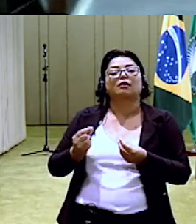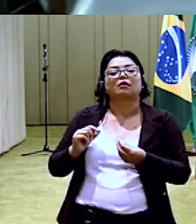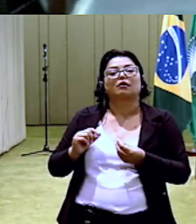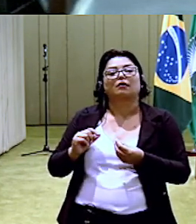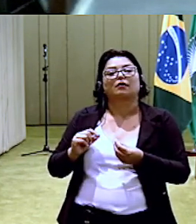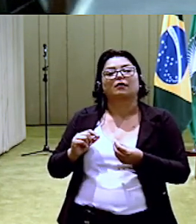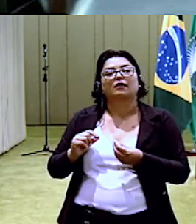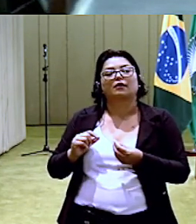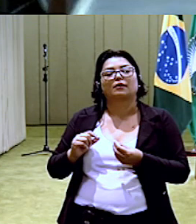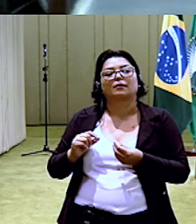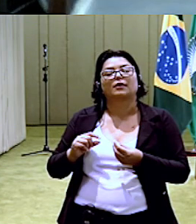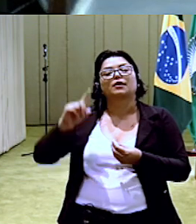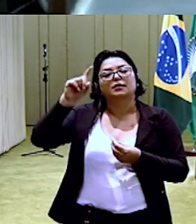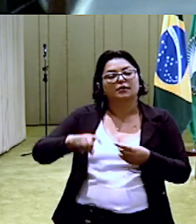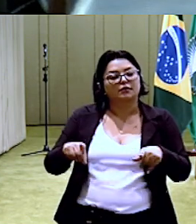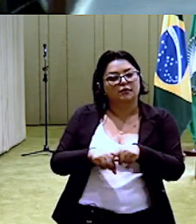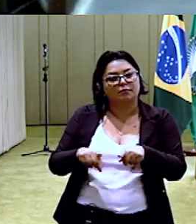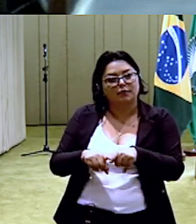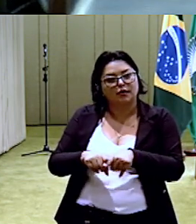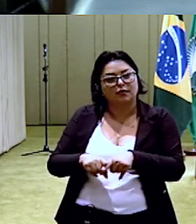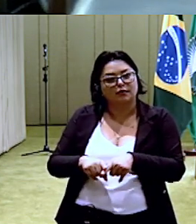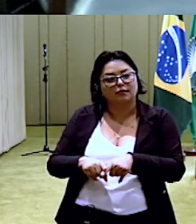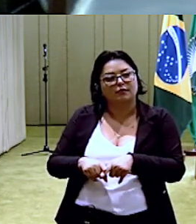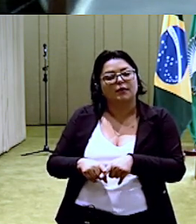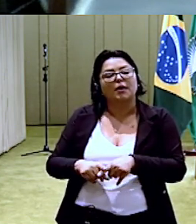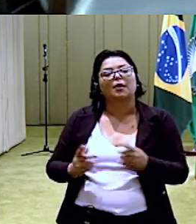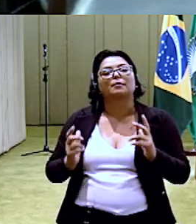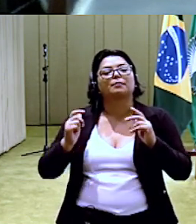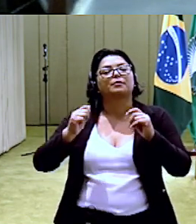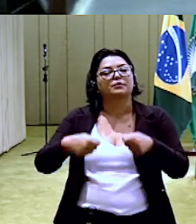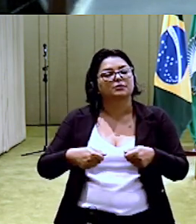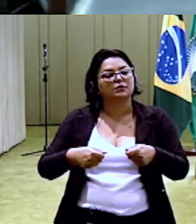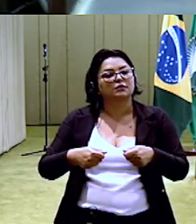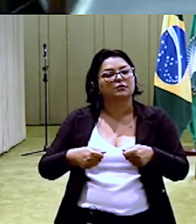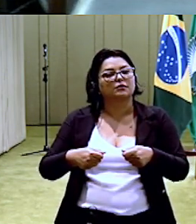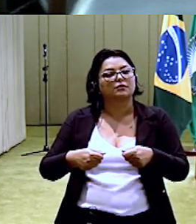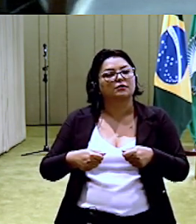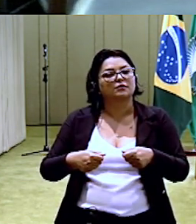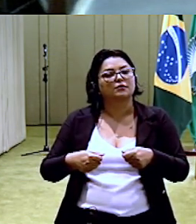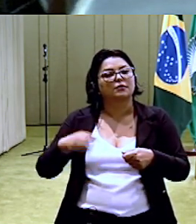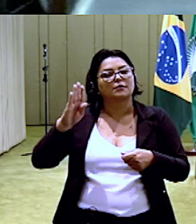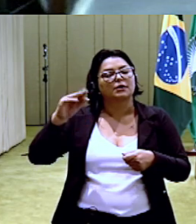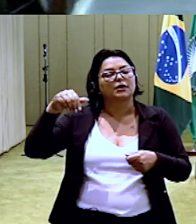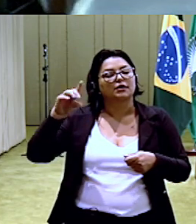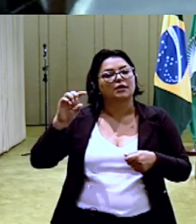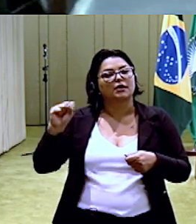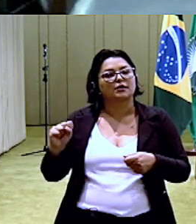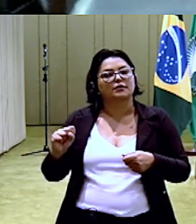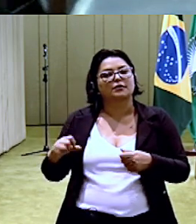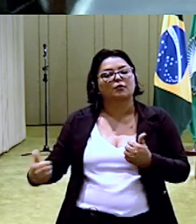é bem que seja também imaginado uma possibilidade para a BNDES de